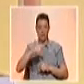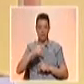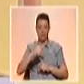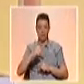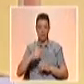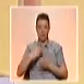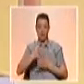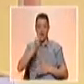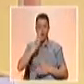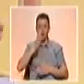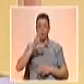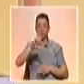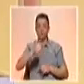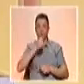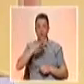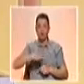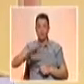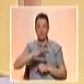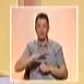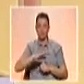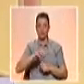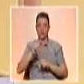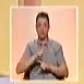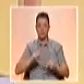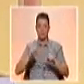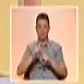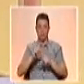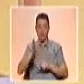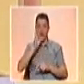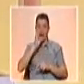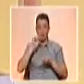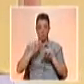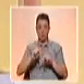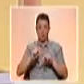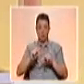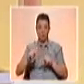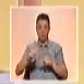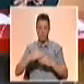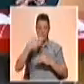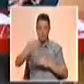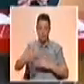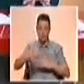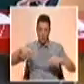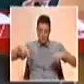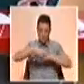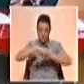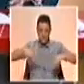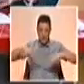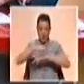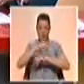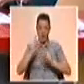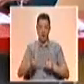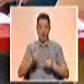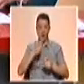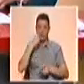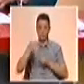onde vão buscar água. E de onde é que trariam a água para não usar a água da companhia para lavar o passeio? O cidadão normal, se calhar, é só